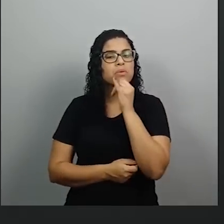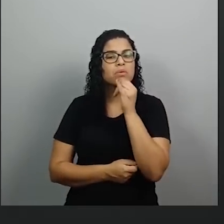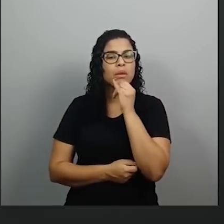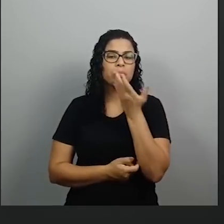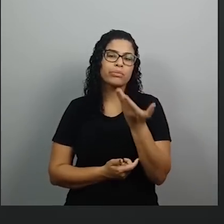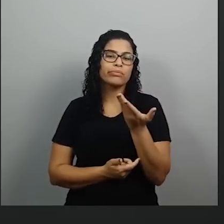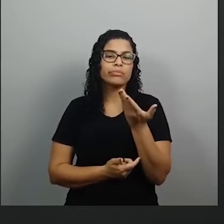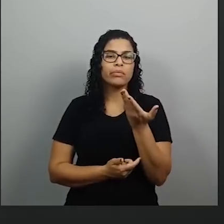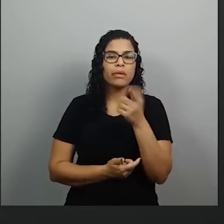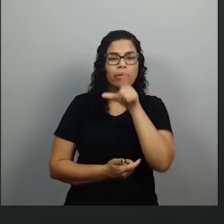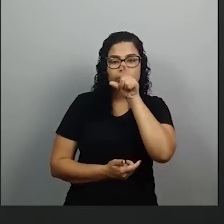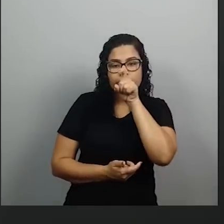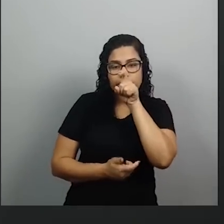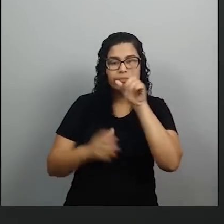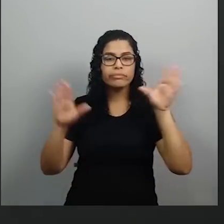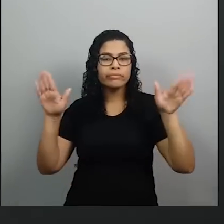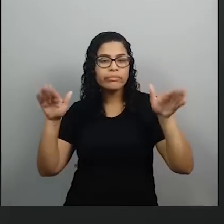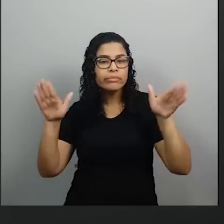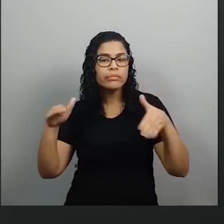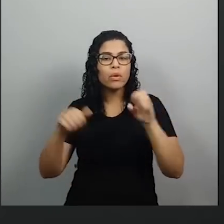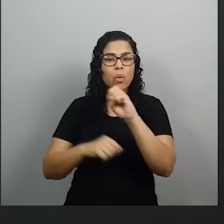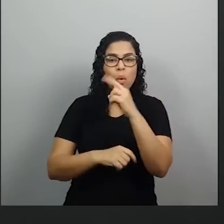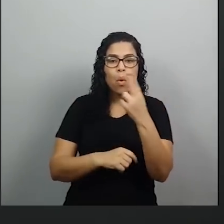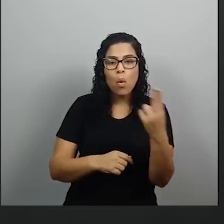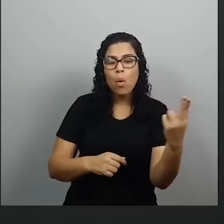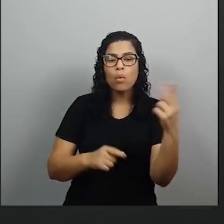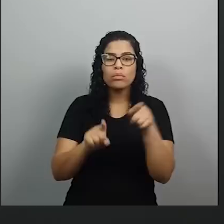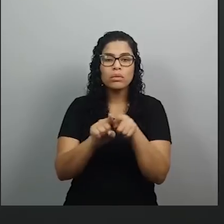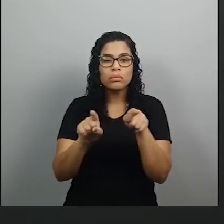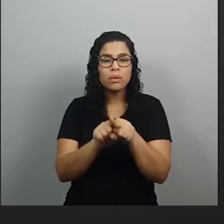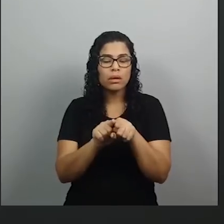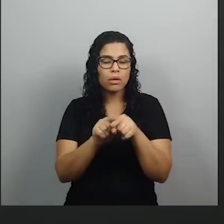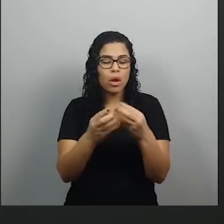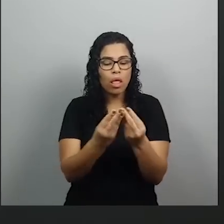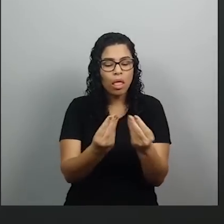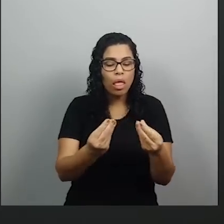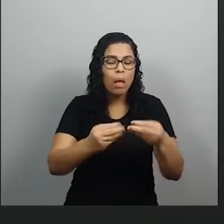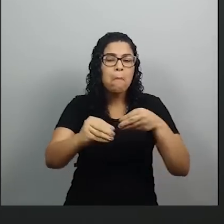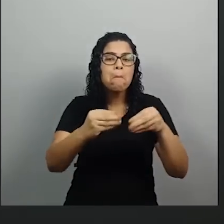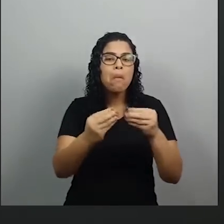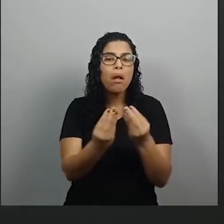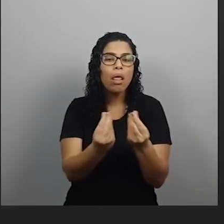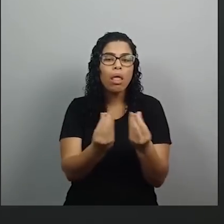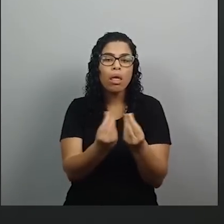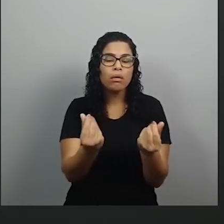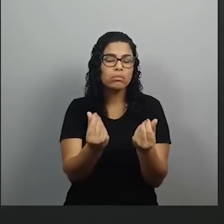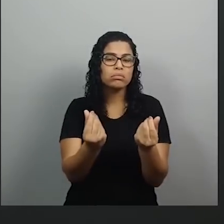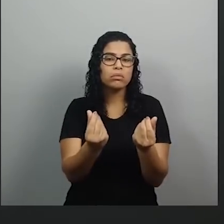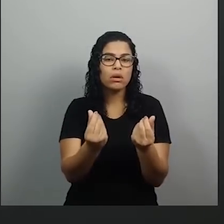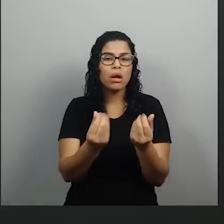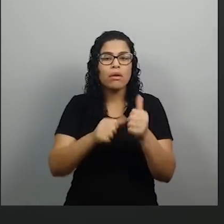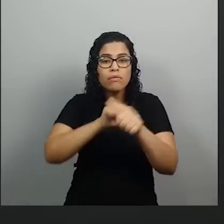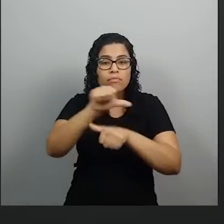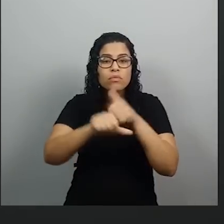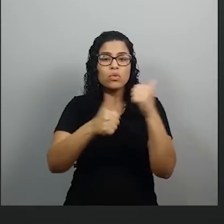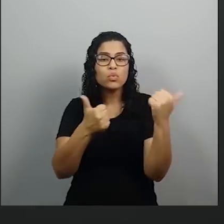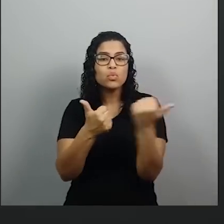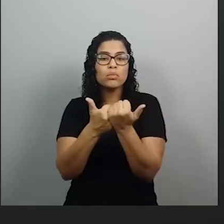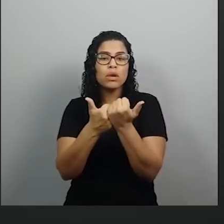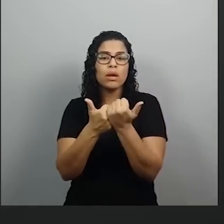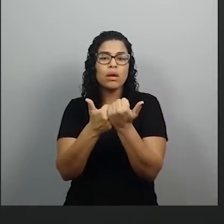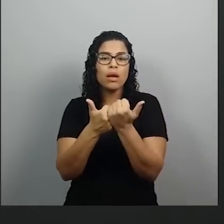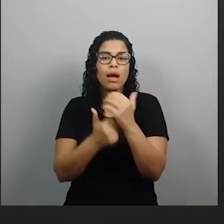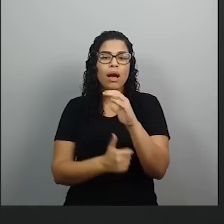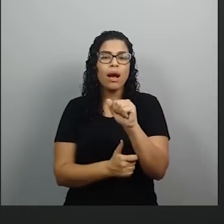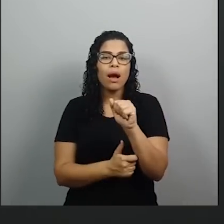uma ave ou um molusco que tem parte mole. Não tem mais parte mole. Os minerais, eles vão, então vai sendo substituído por cálcio,